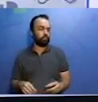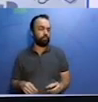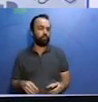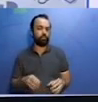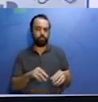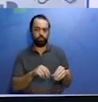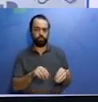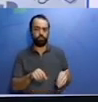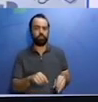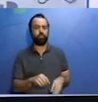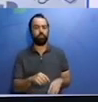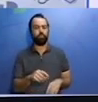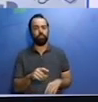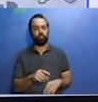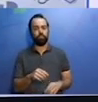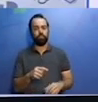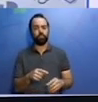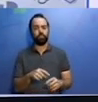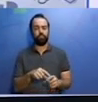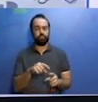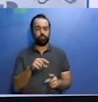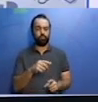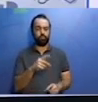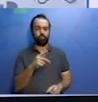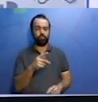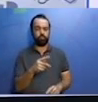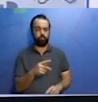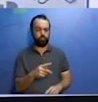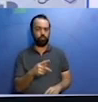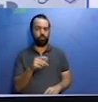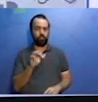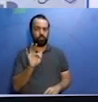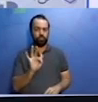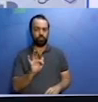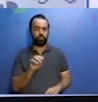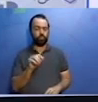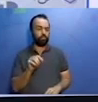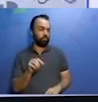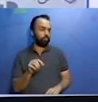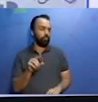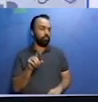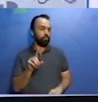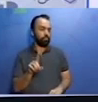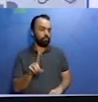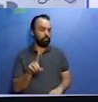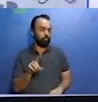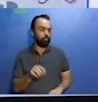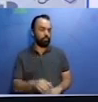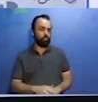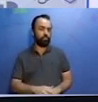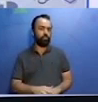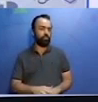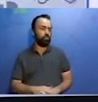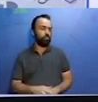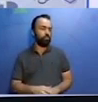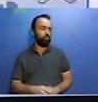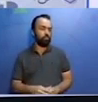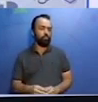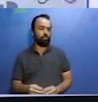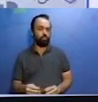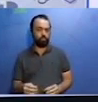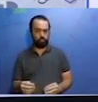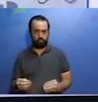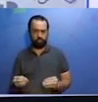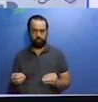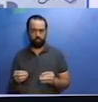de fusão é de 1713 graus Celsius. Então, ao aquecer essa mistura, o enxofre ele se funde,